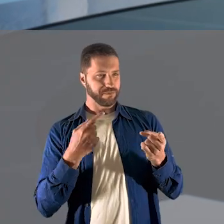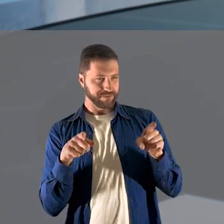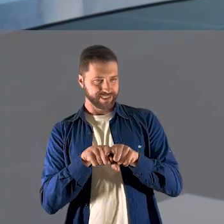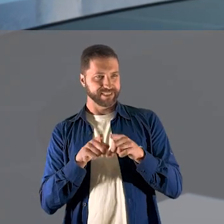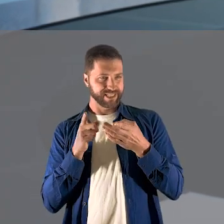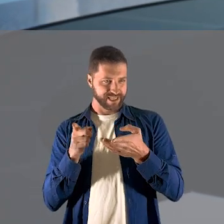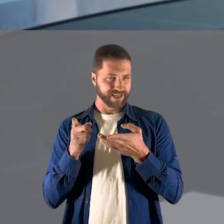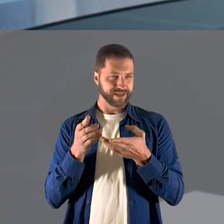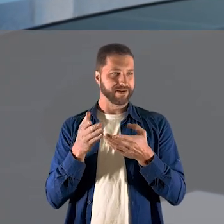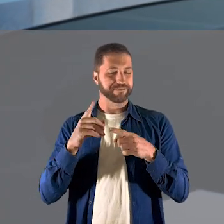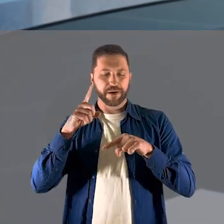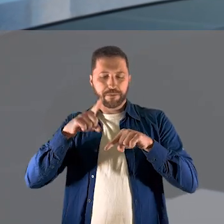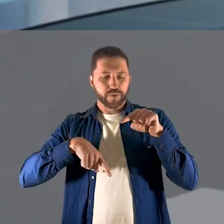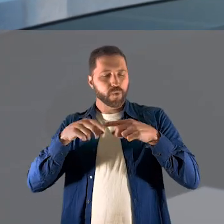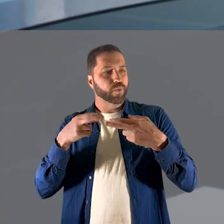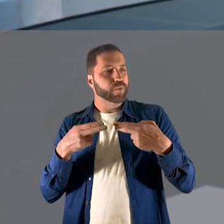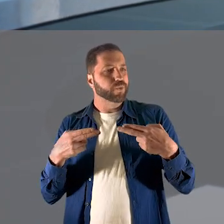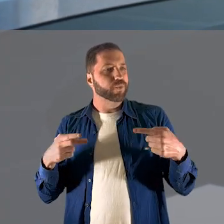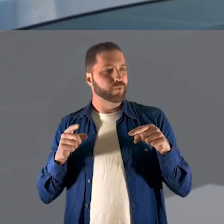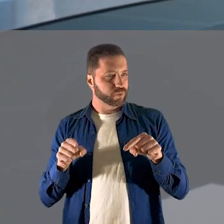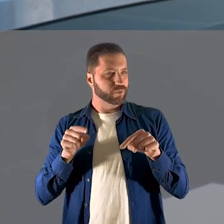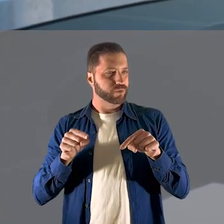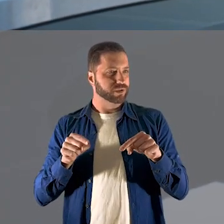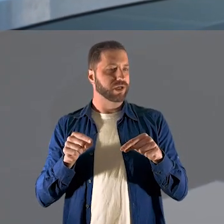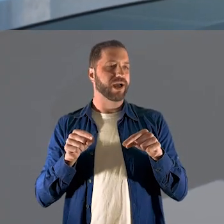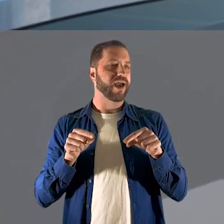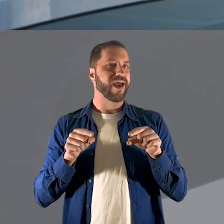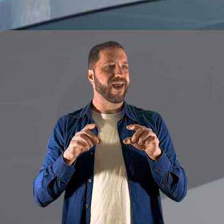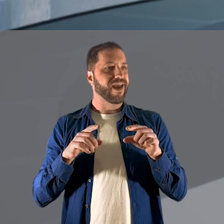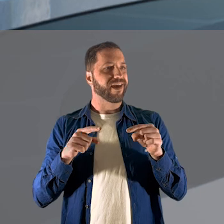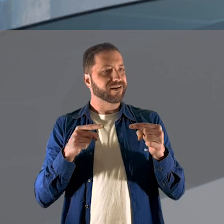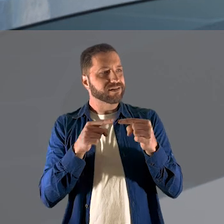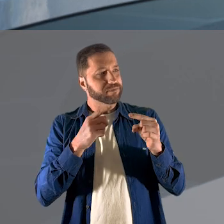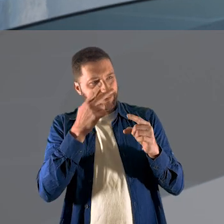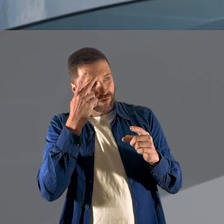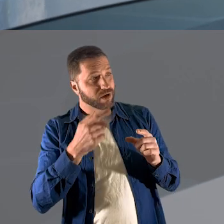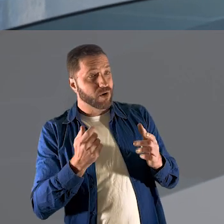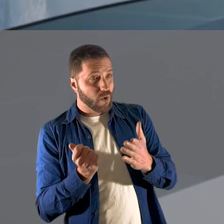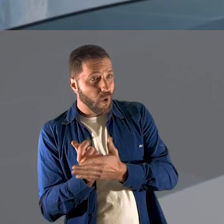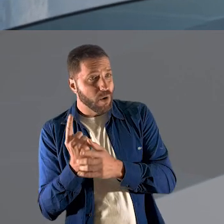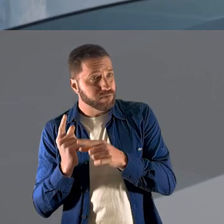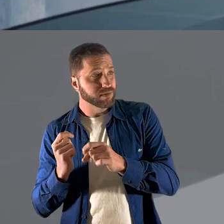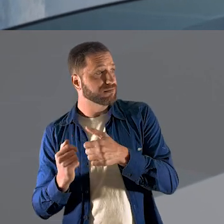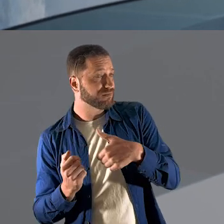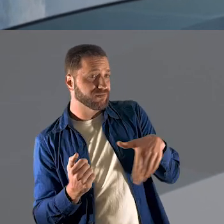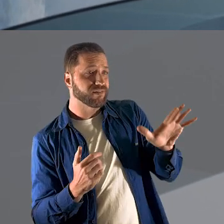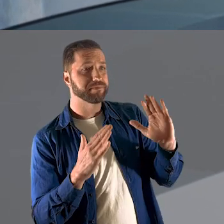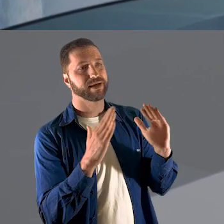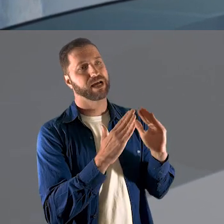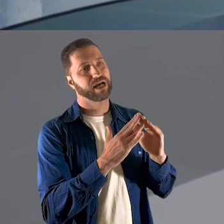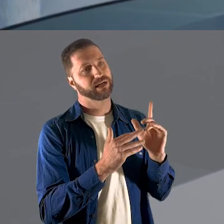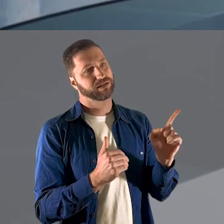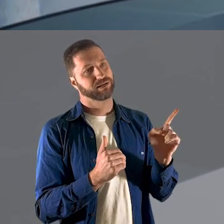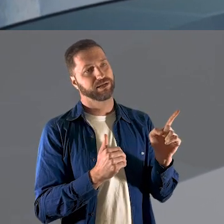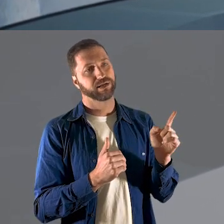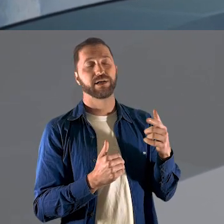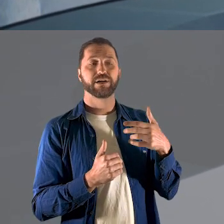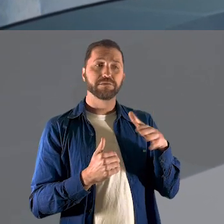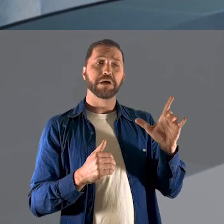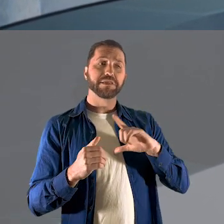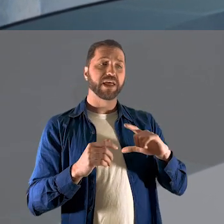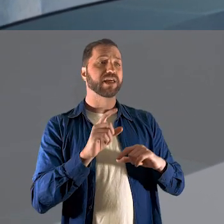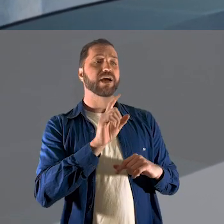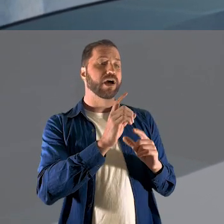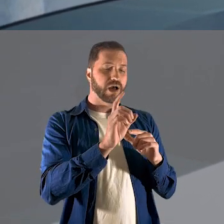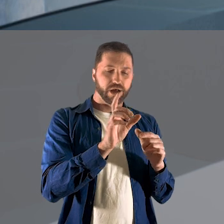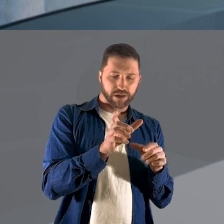e a gente tem eu tenho uma colab com a tele Beauty de produtos que é exatamente isso para elas